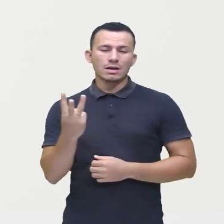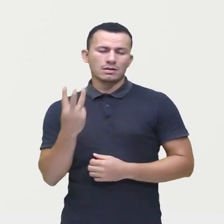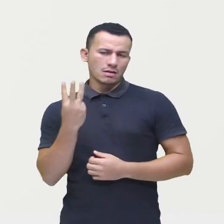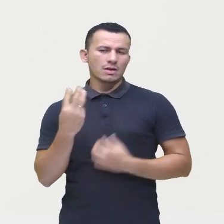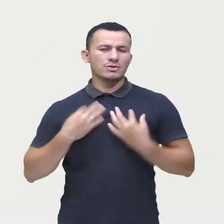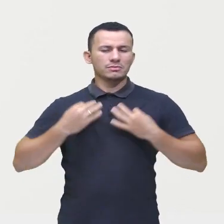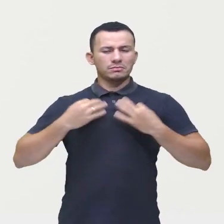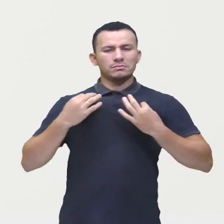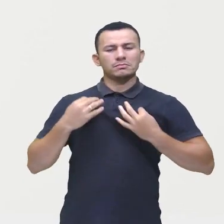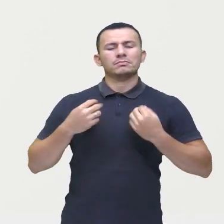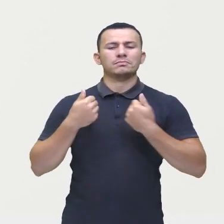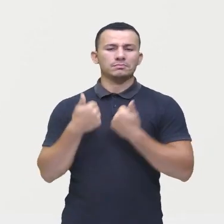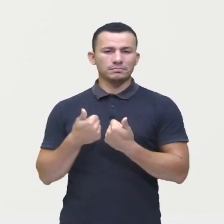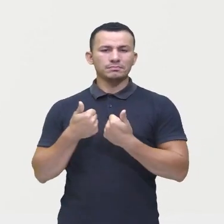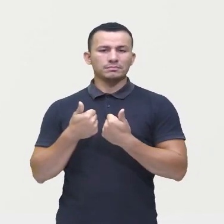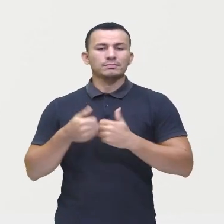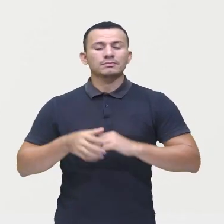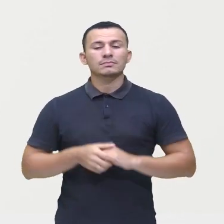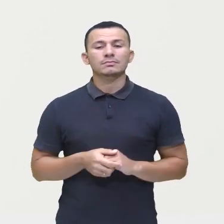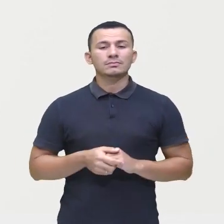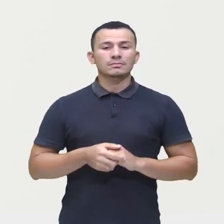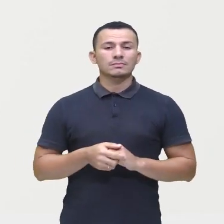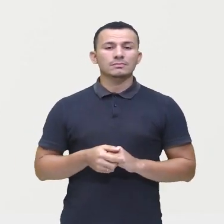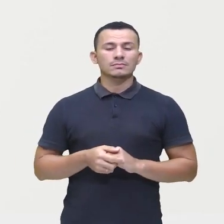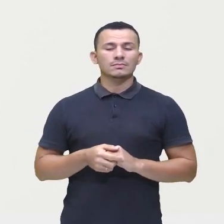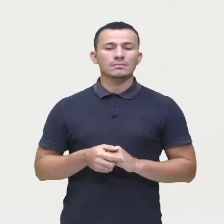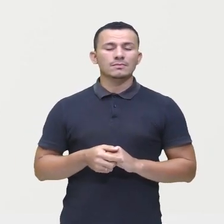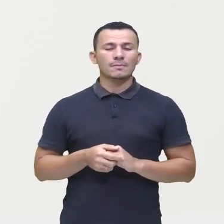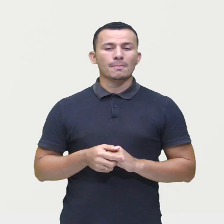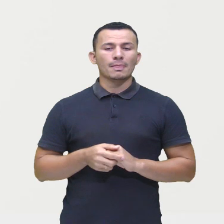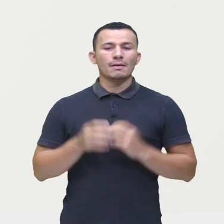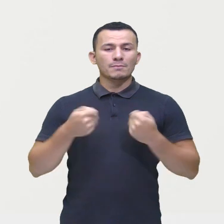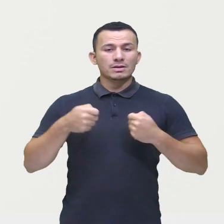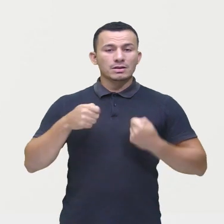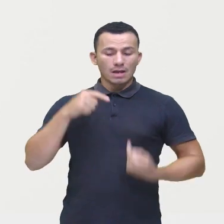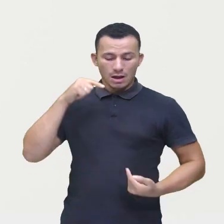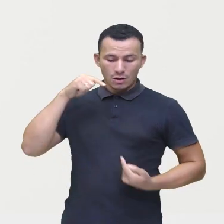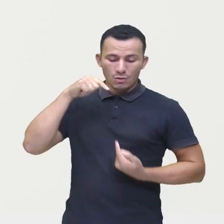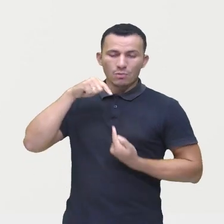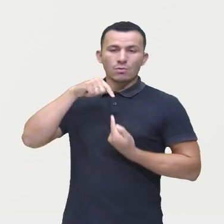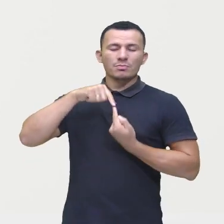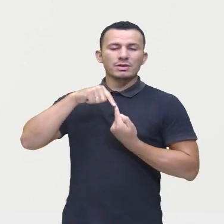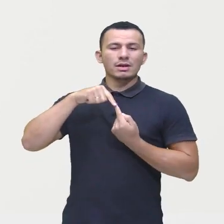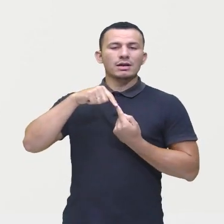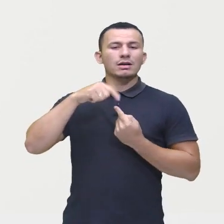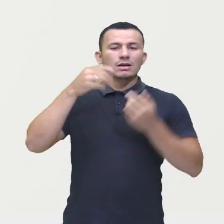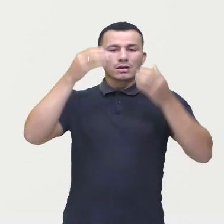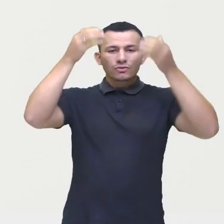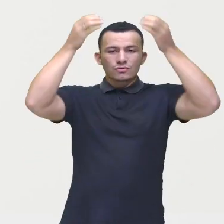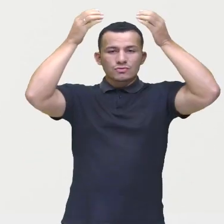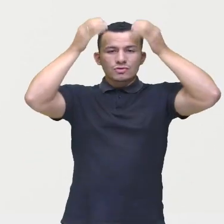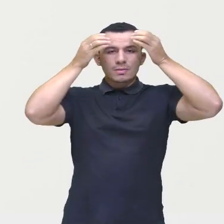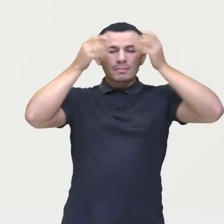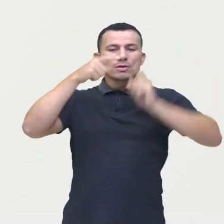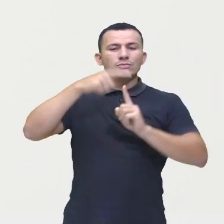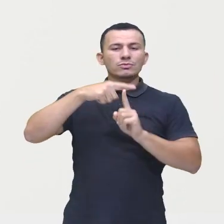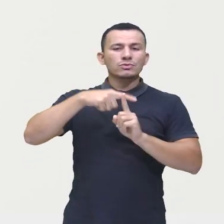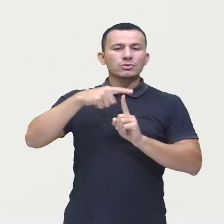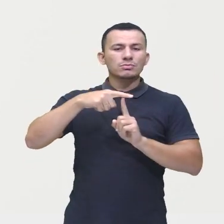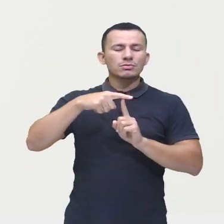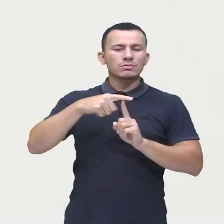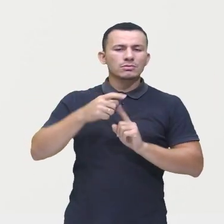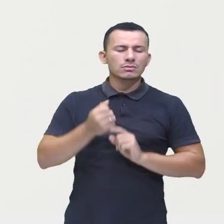blusas, ok? 3 blusas. E eu tenho que combiná-las com quantos tipos de chapéu? Vamos lá, quantos tipos de chapéu eu